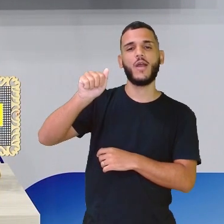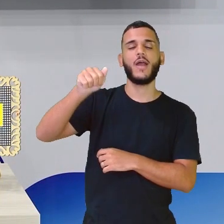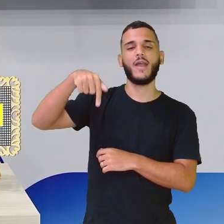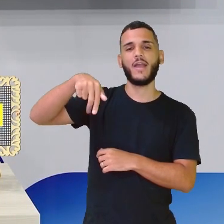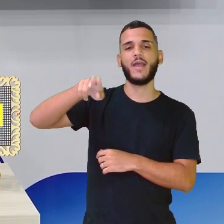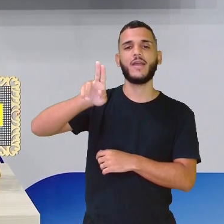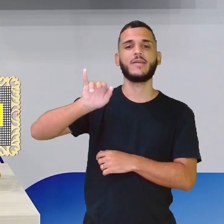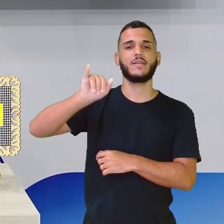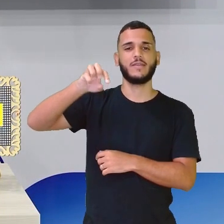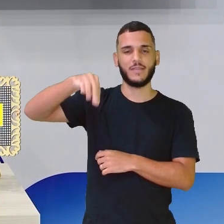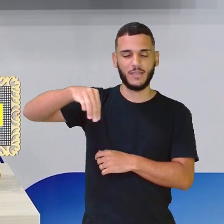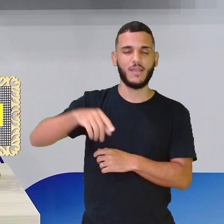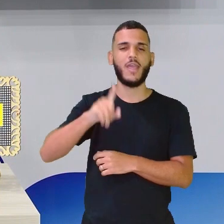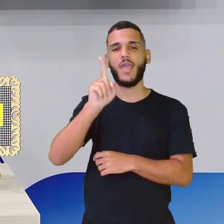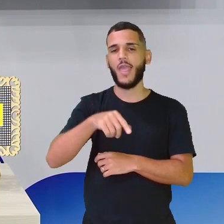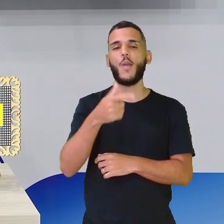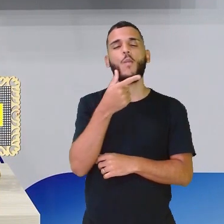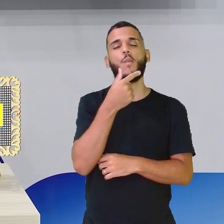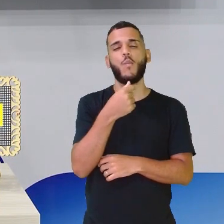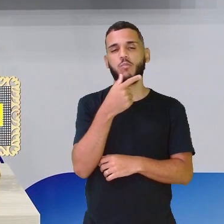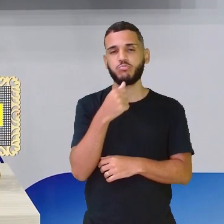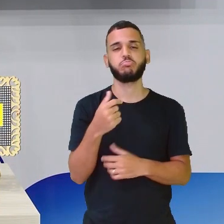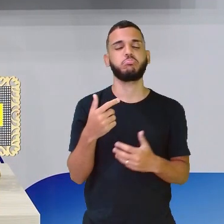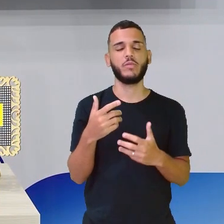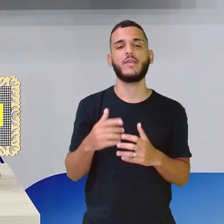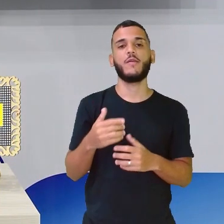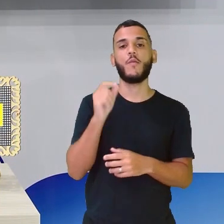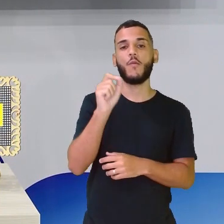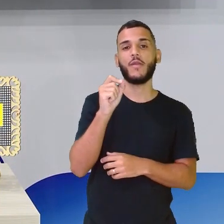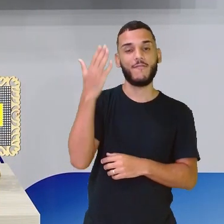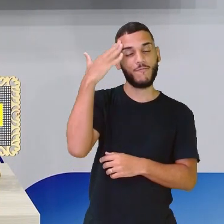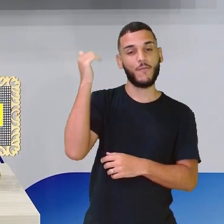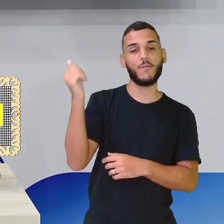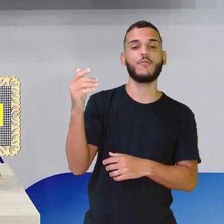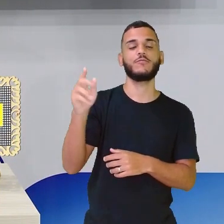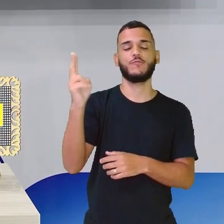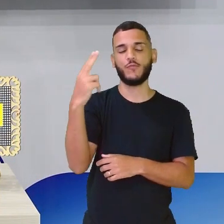um grande artista aí, uruguaio, que nasceu no ano de